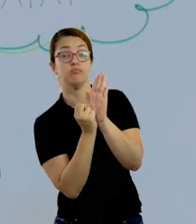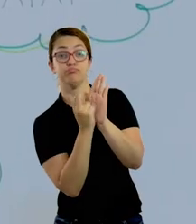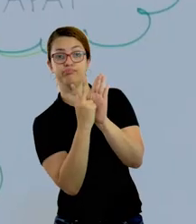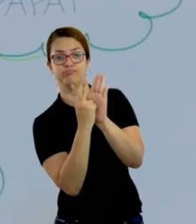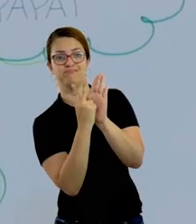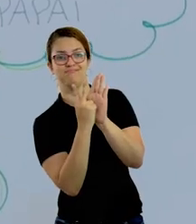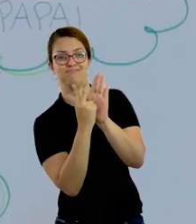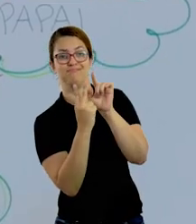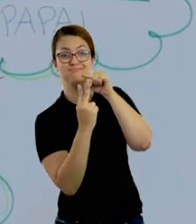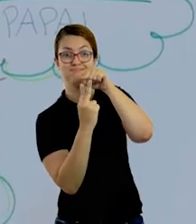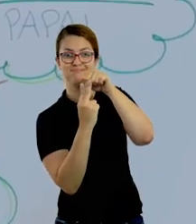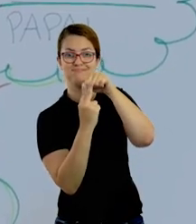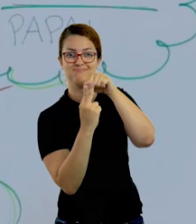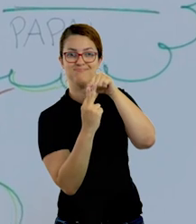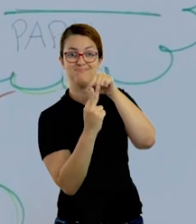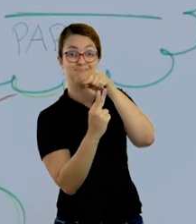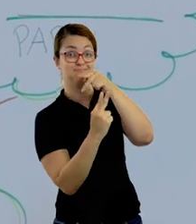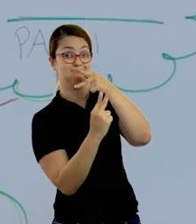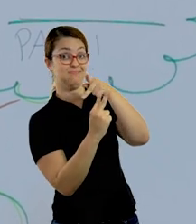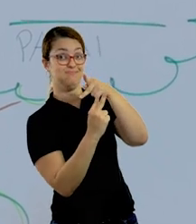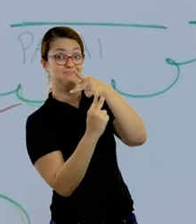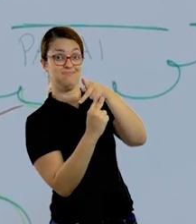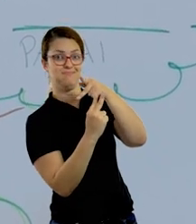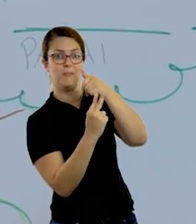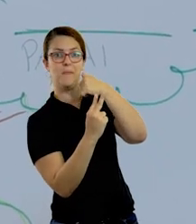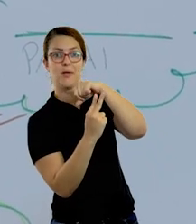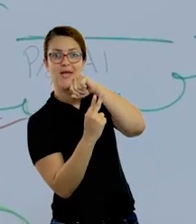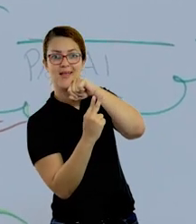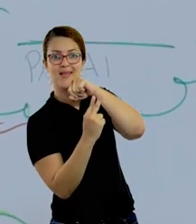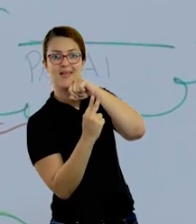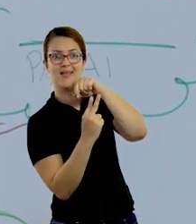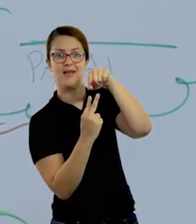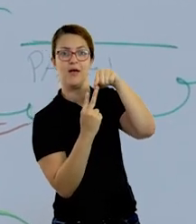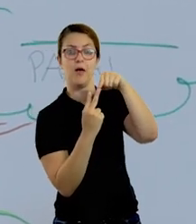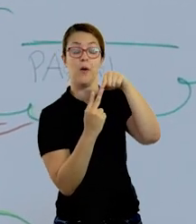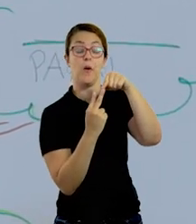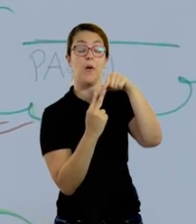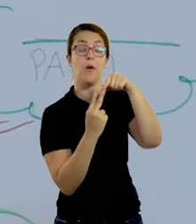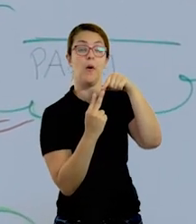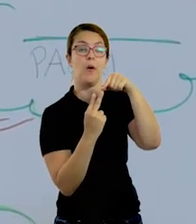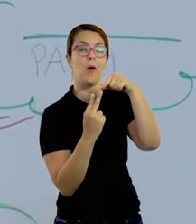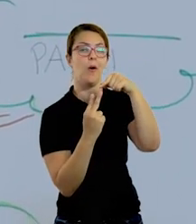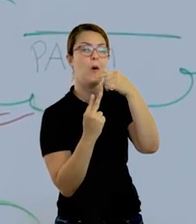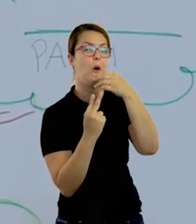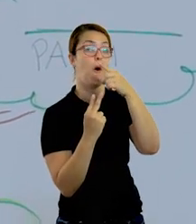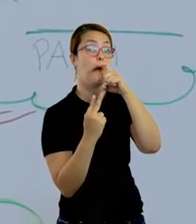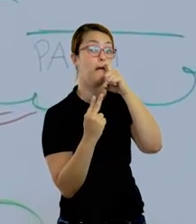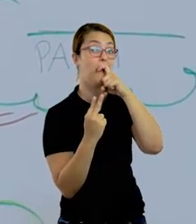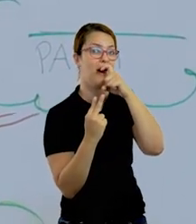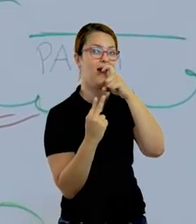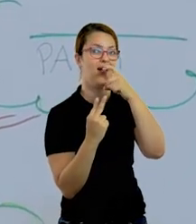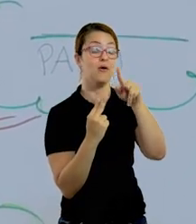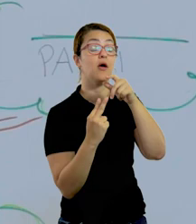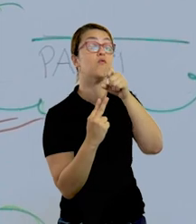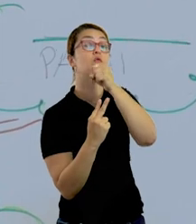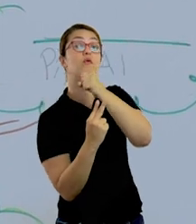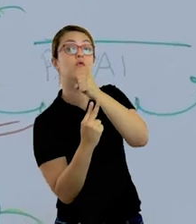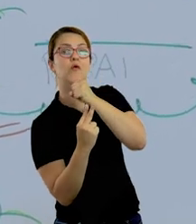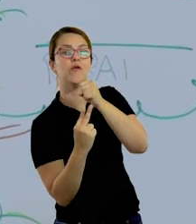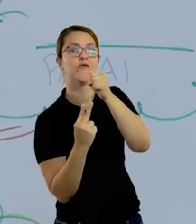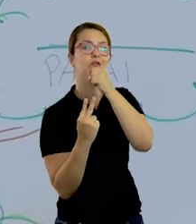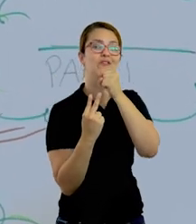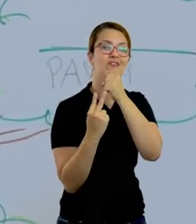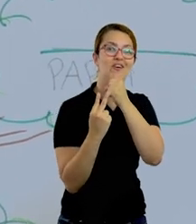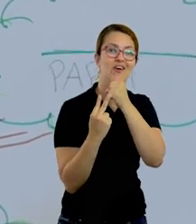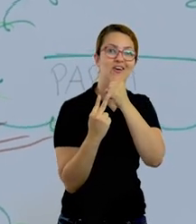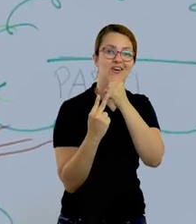Por quê? Uma representa a mãe dela, o outro o pai dela. Ou seja, sua avó e seu